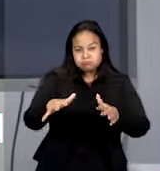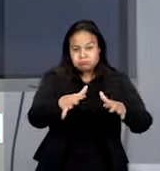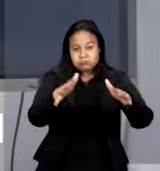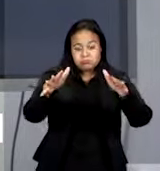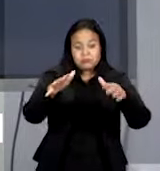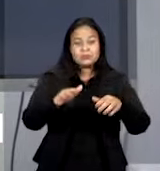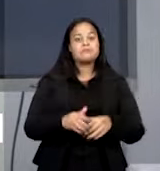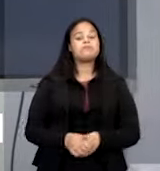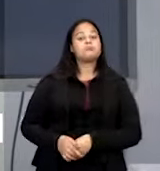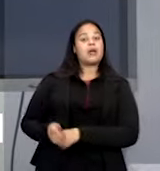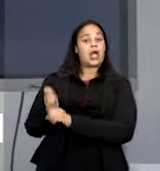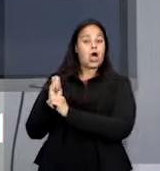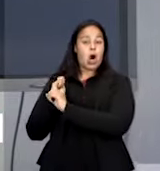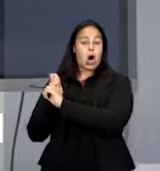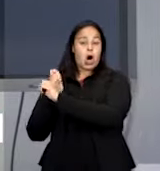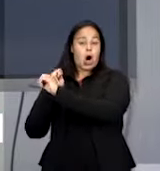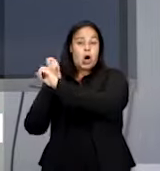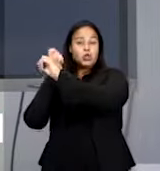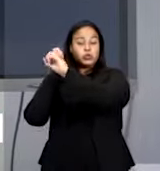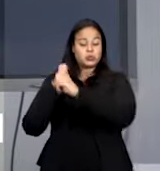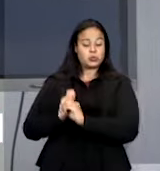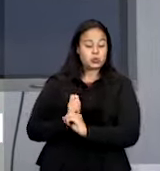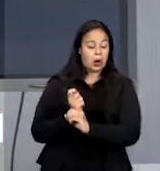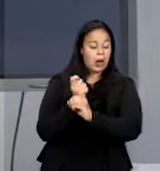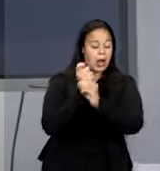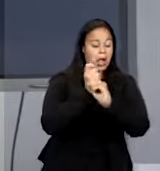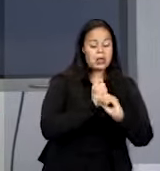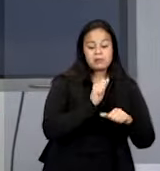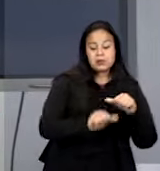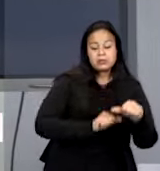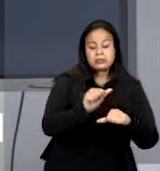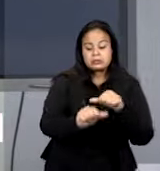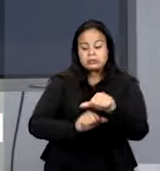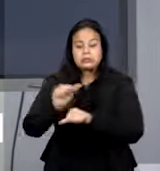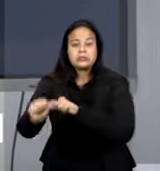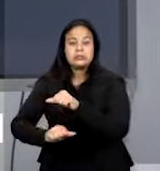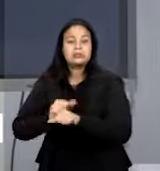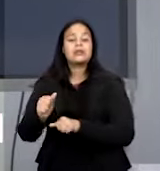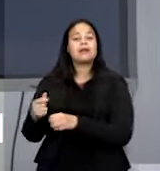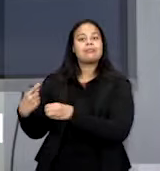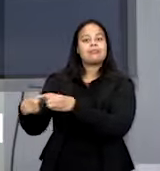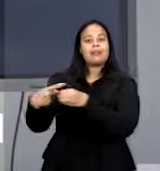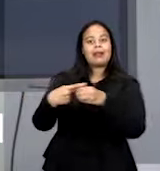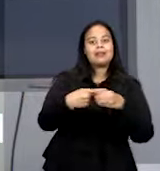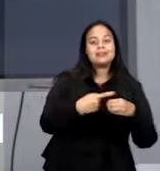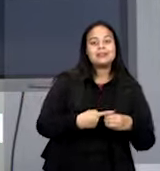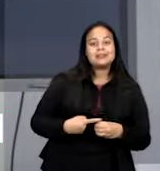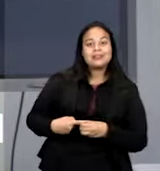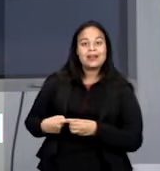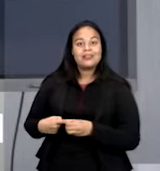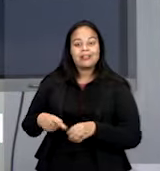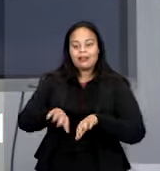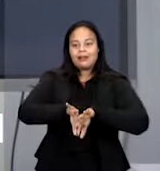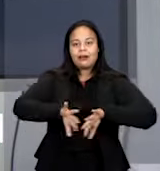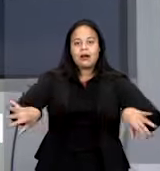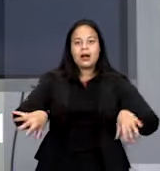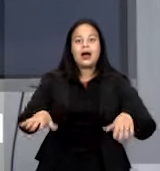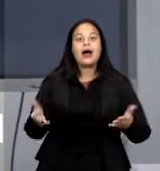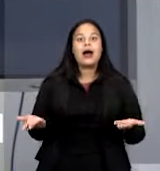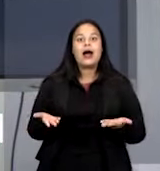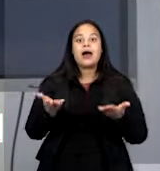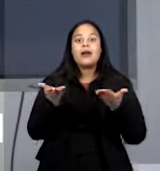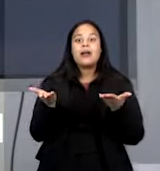ser construída precisou alagar diversas cidadezinhas que ficavam ali por perto.